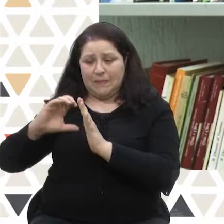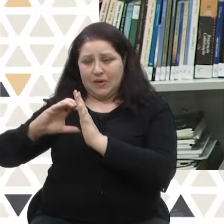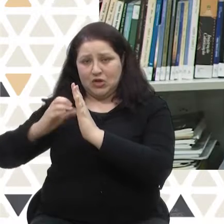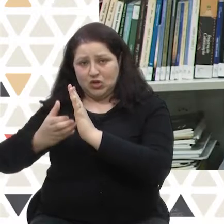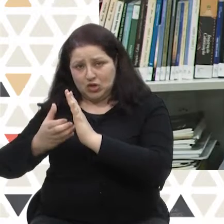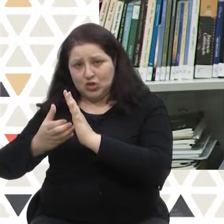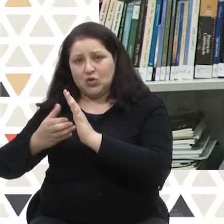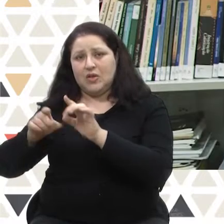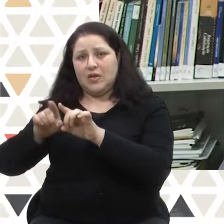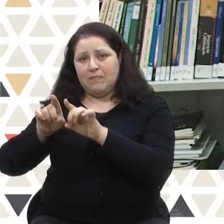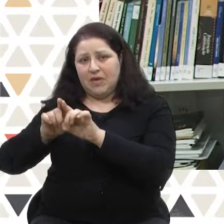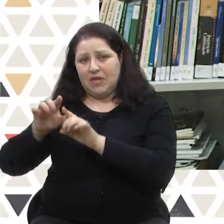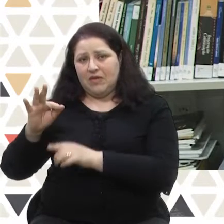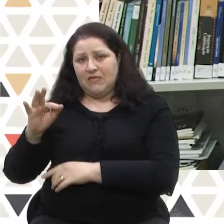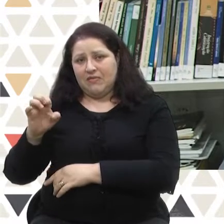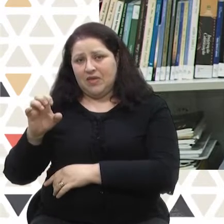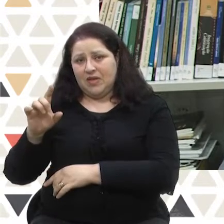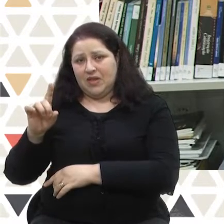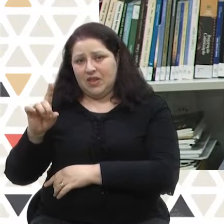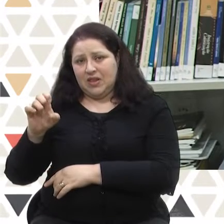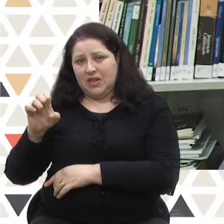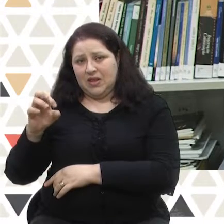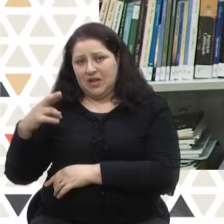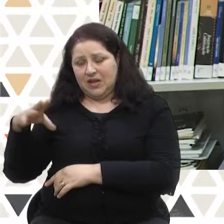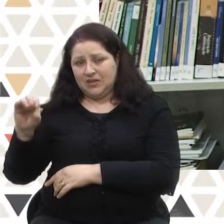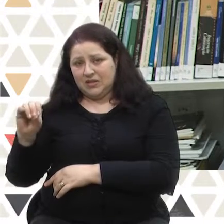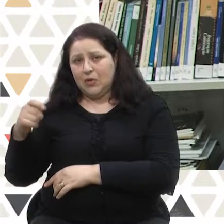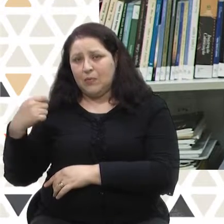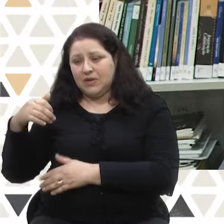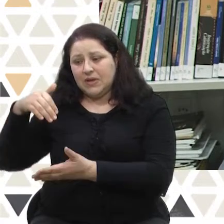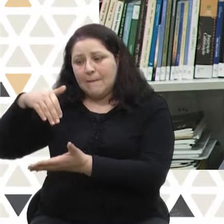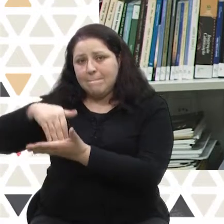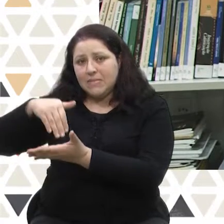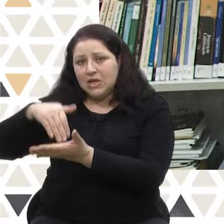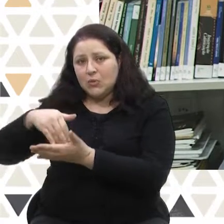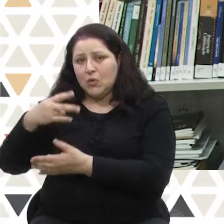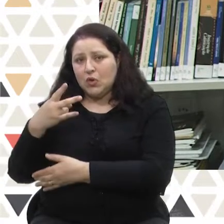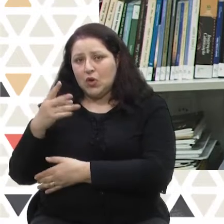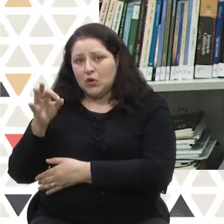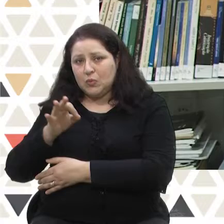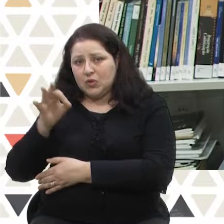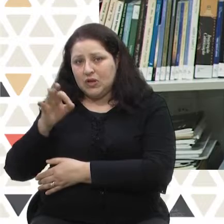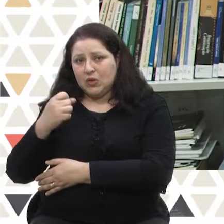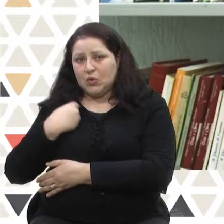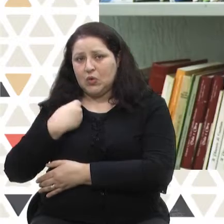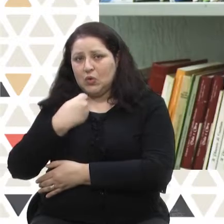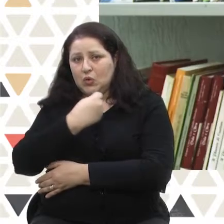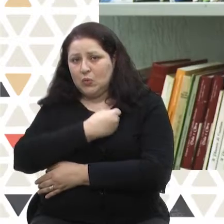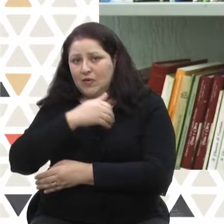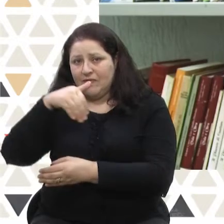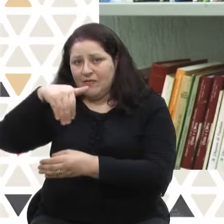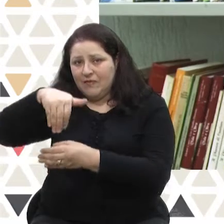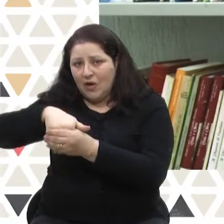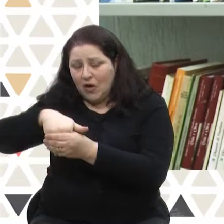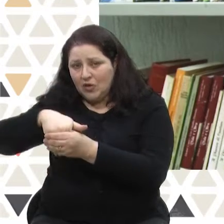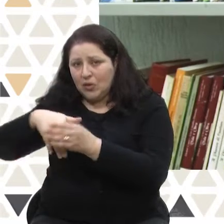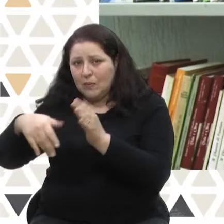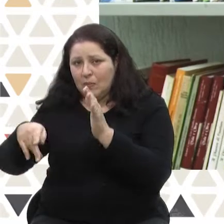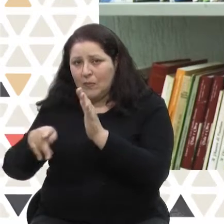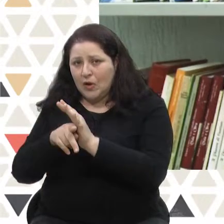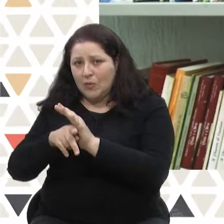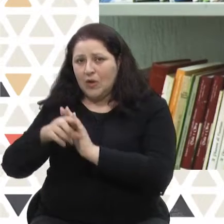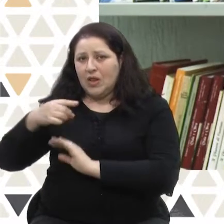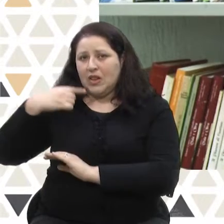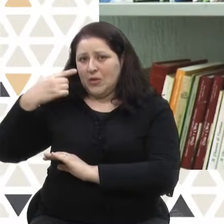partidos e as federações devem atingir o mínimo de 2% do número de votos para a Câmara